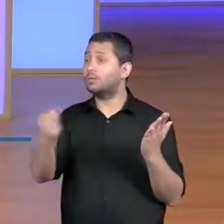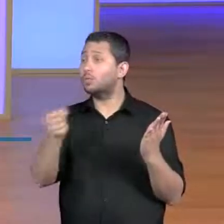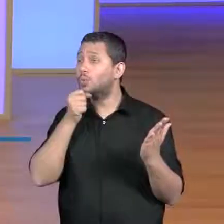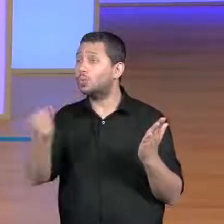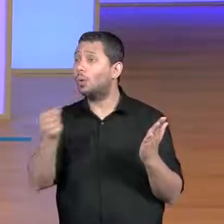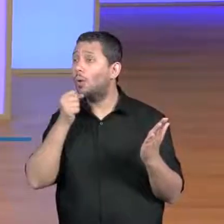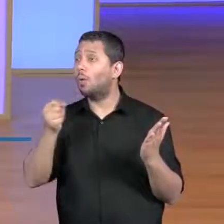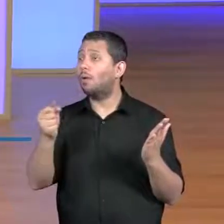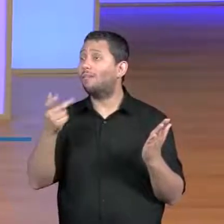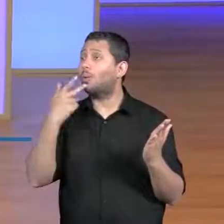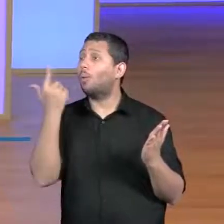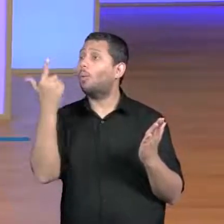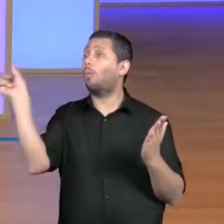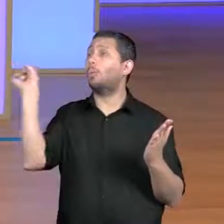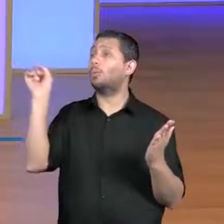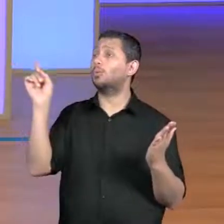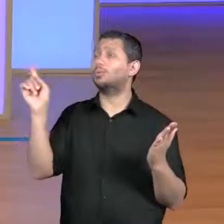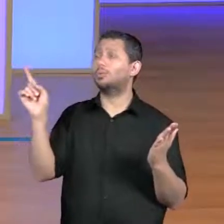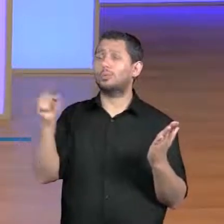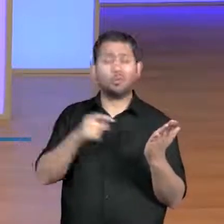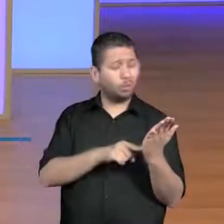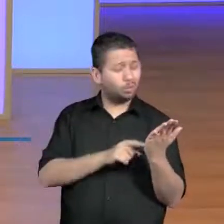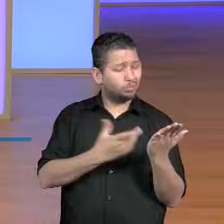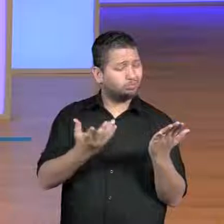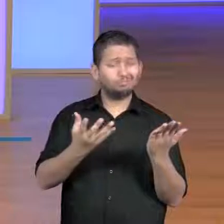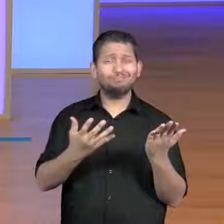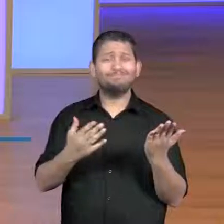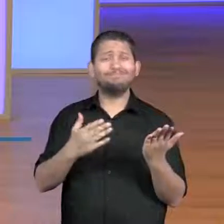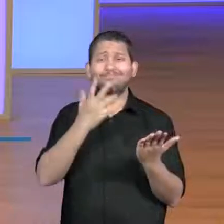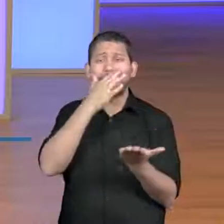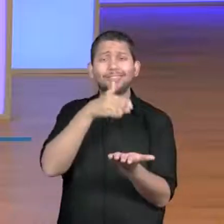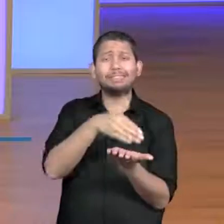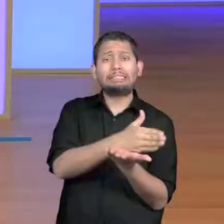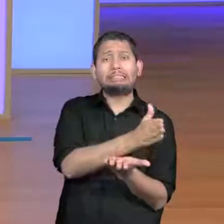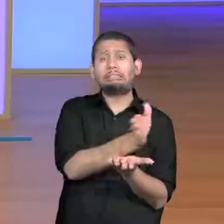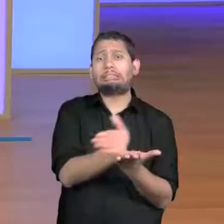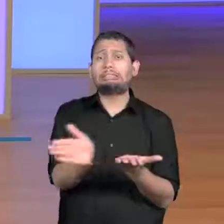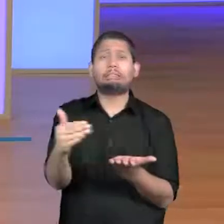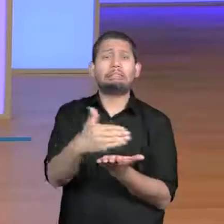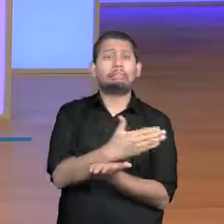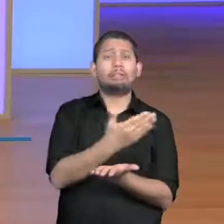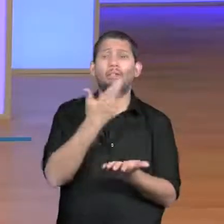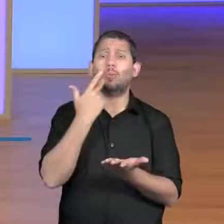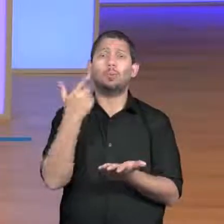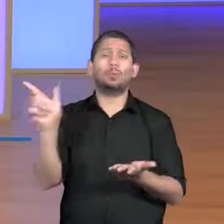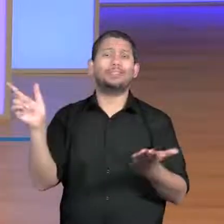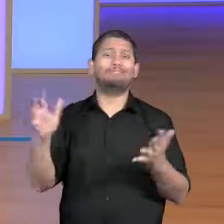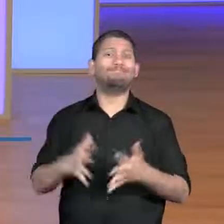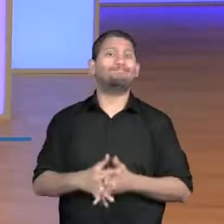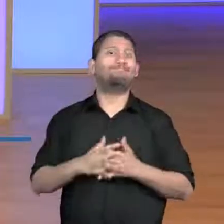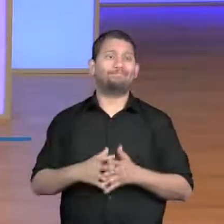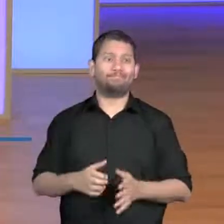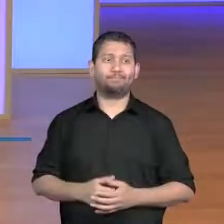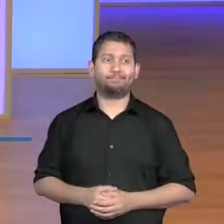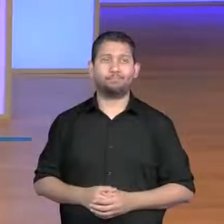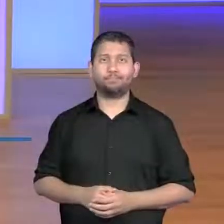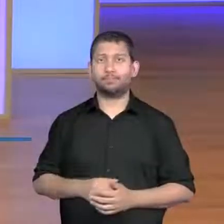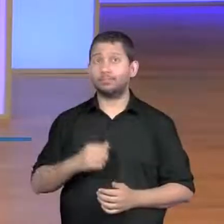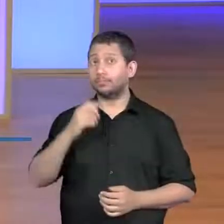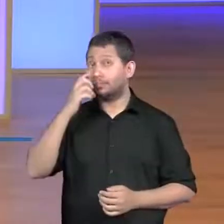objetivo? É falar sobre o quê? Perguntei várias coisas e às vezes não cheguei no objetivo. Então é bom dar uma revisada. Tá bom. Muito bem,